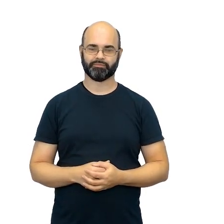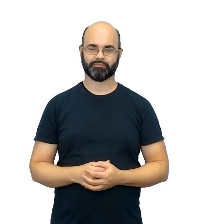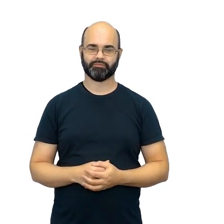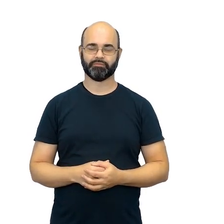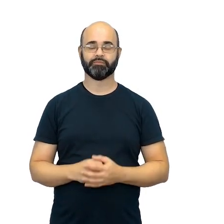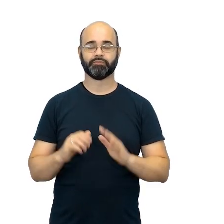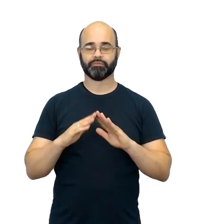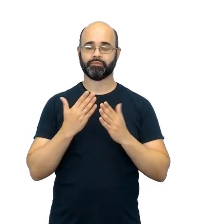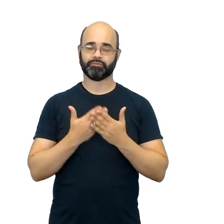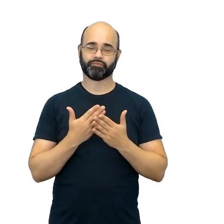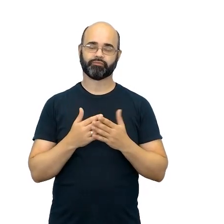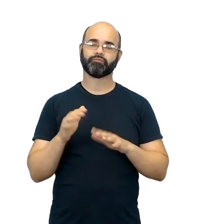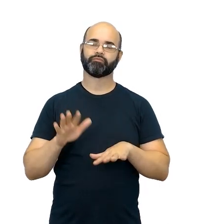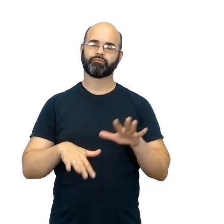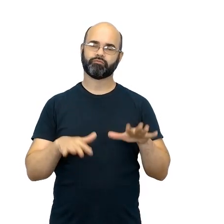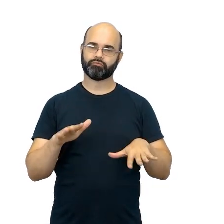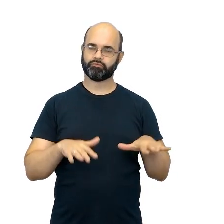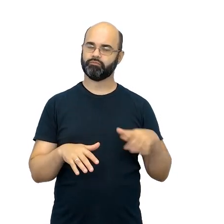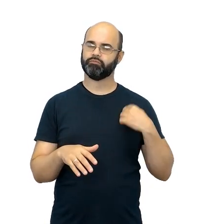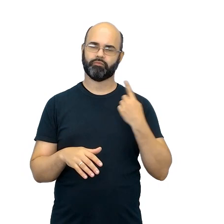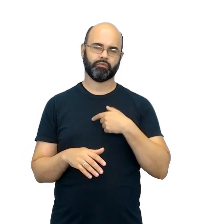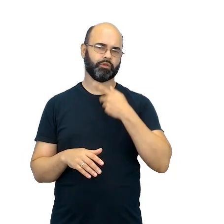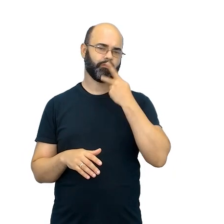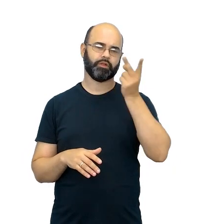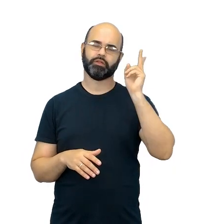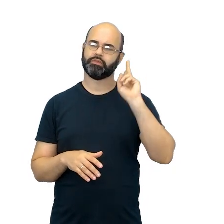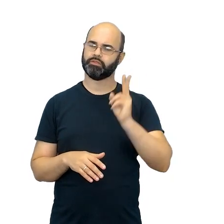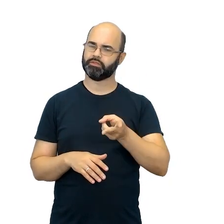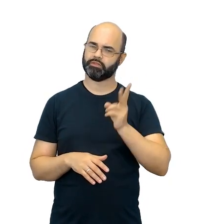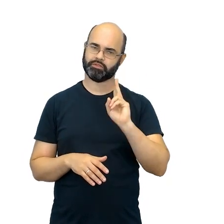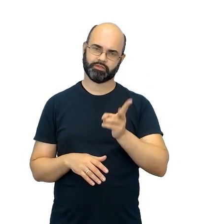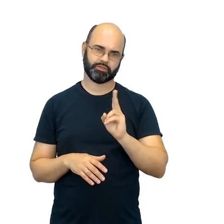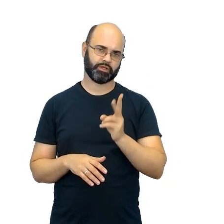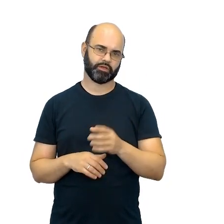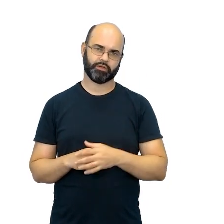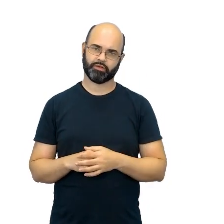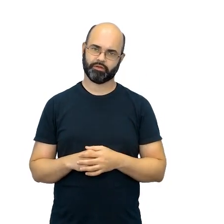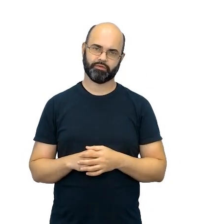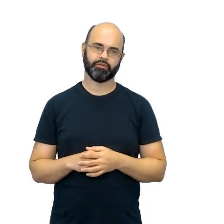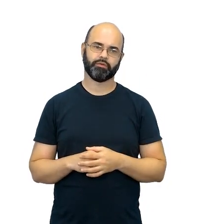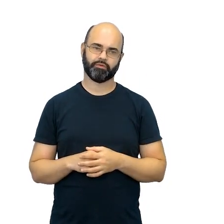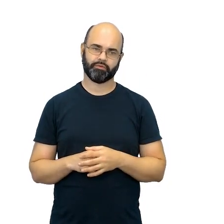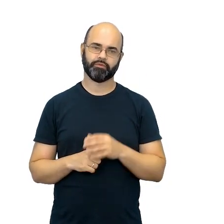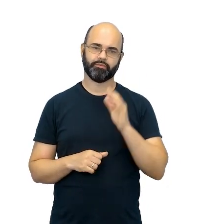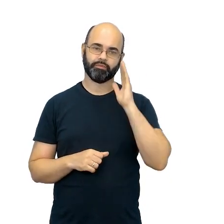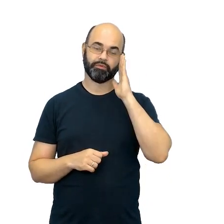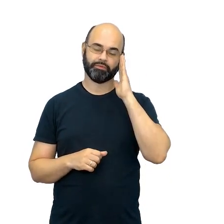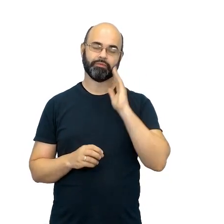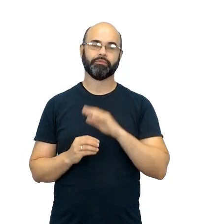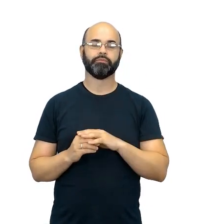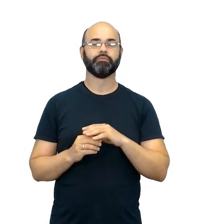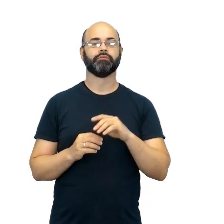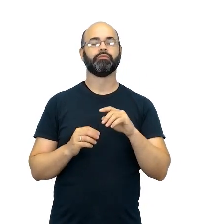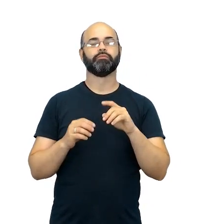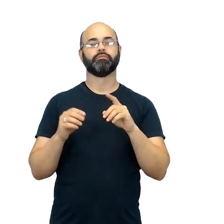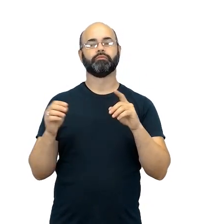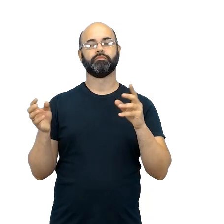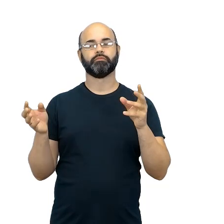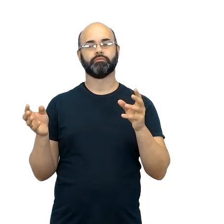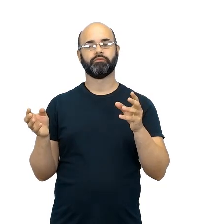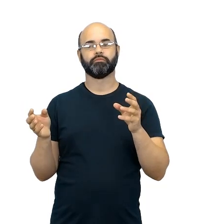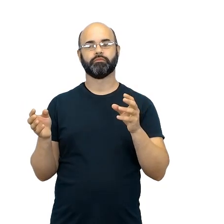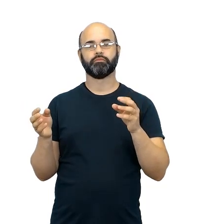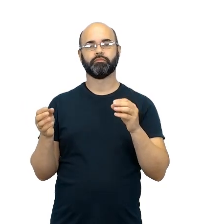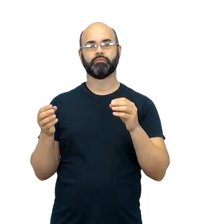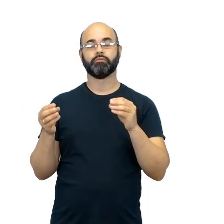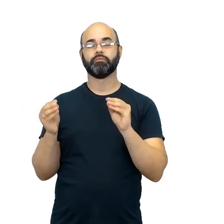cada escola é uma coisa que a gente sempre fala, né? As nossas sugestões, elas partem, né, de uma discussão entre nós, da